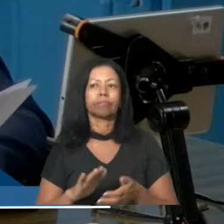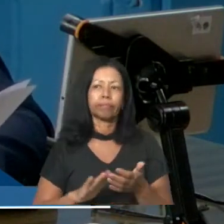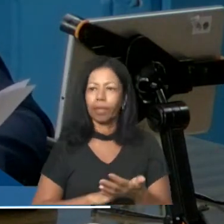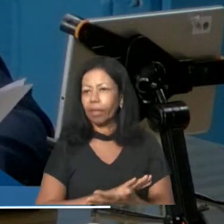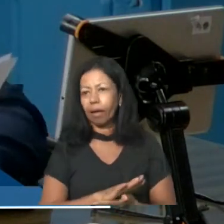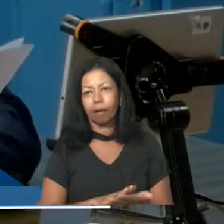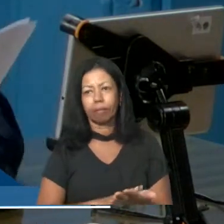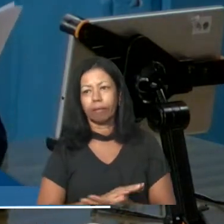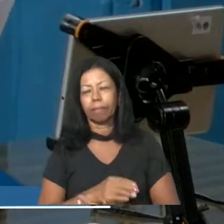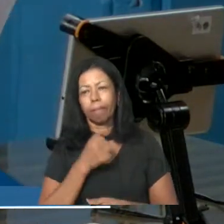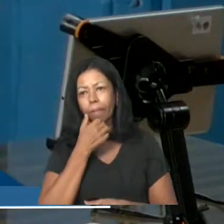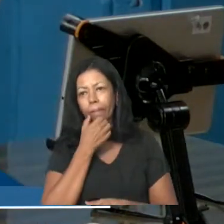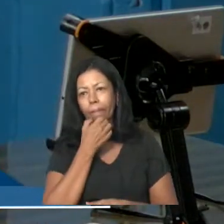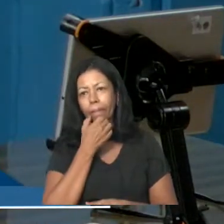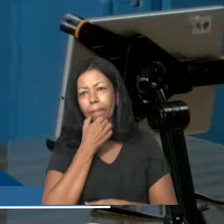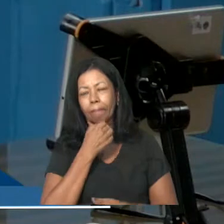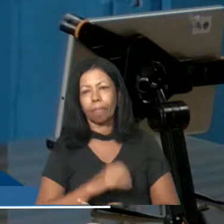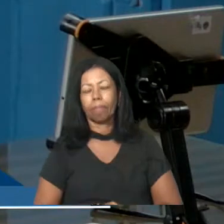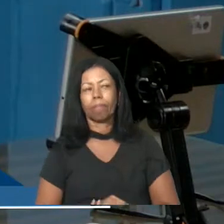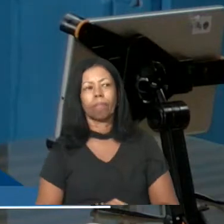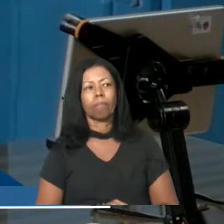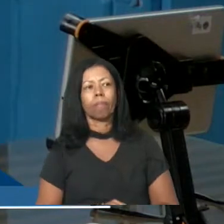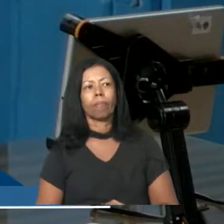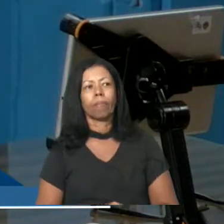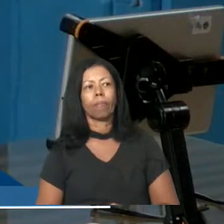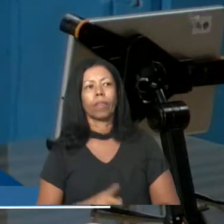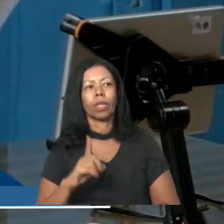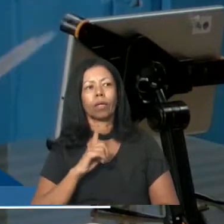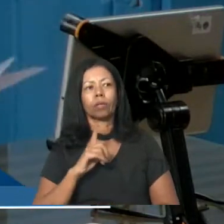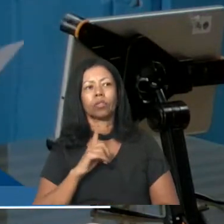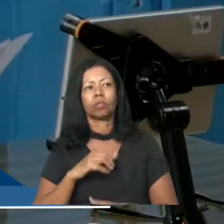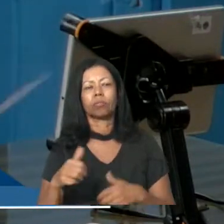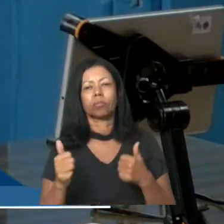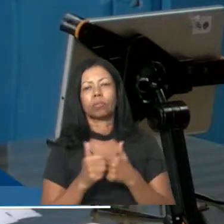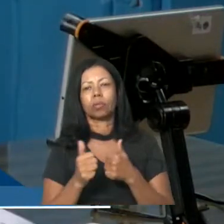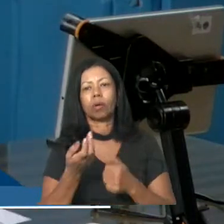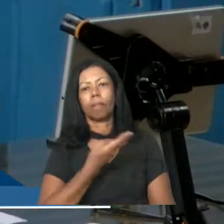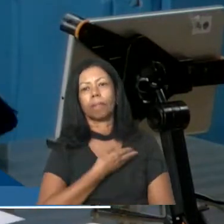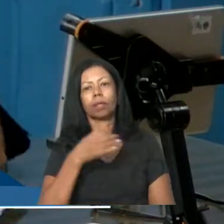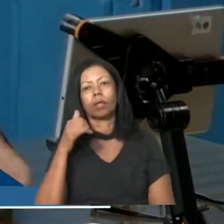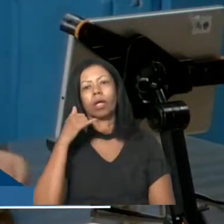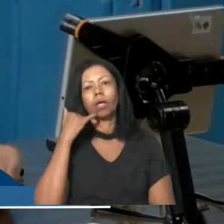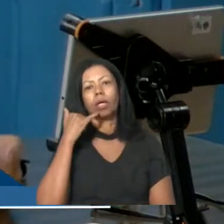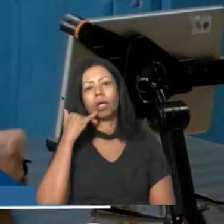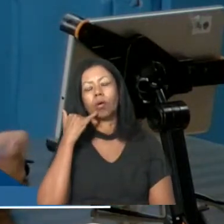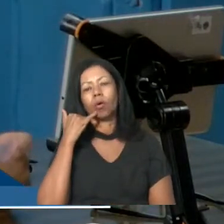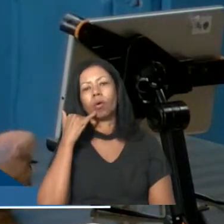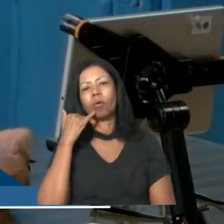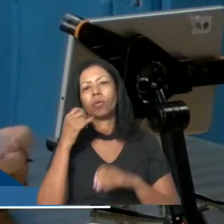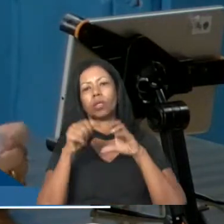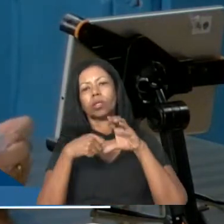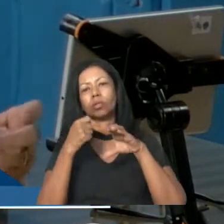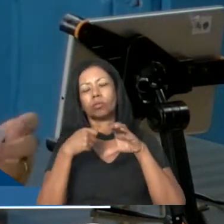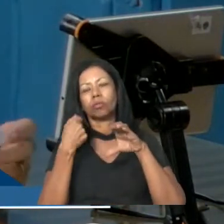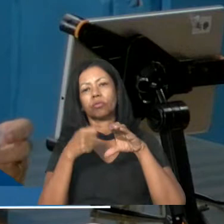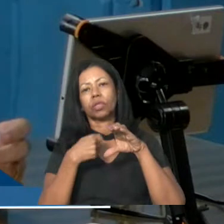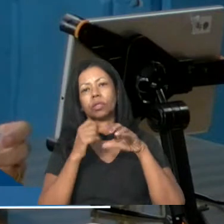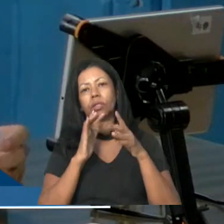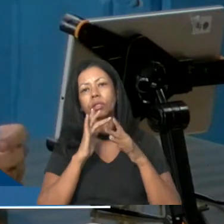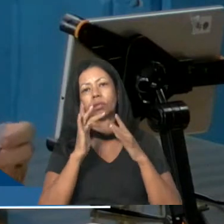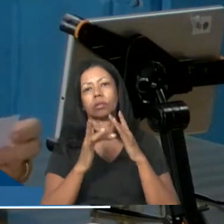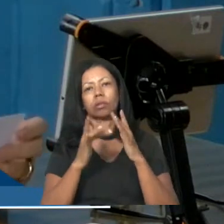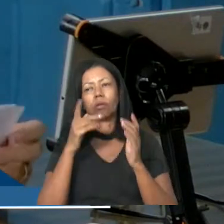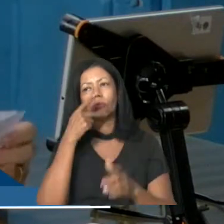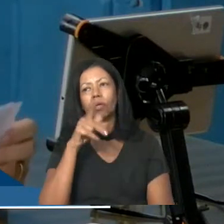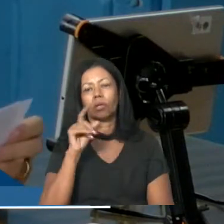Nada. Nada. Eu tive recentemente, um amigo me ligou, inclusive fez um vídeo na rede social em